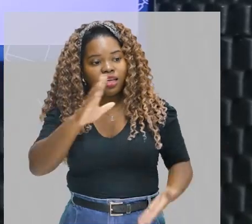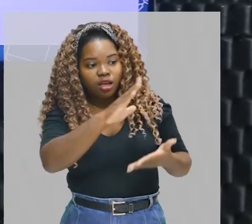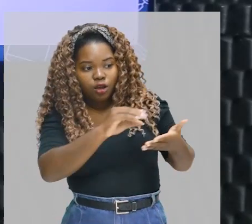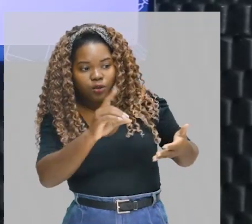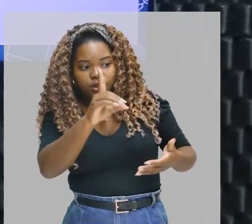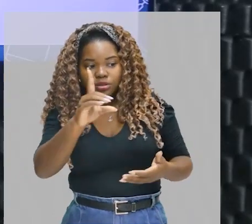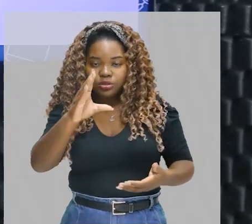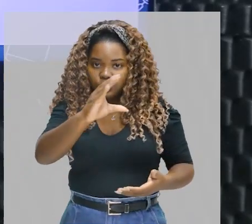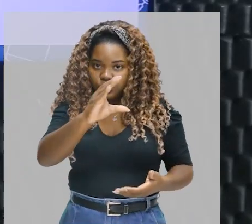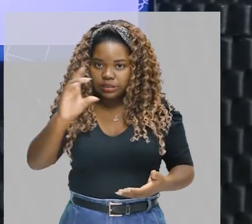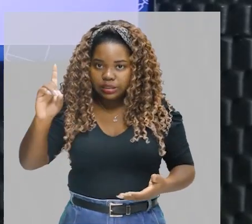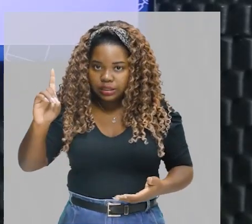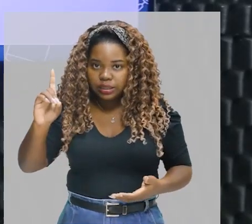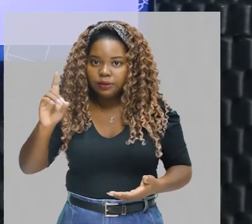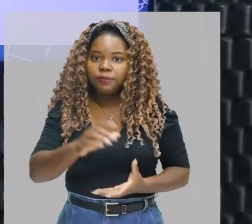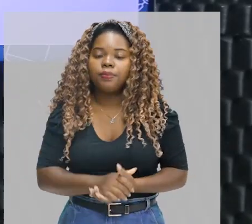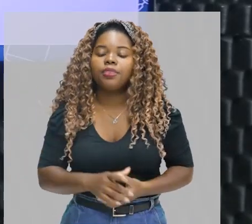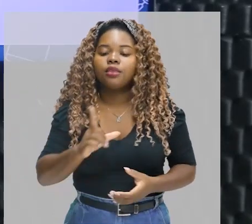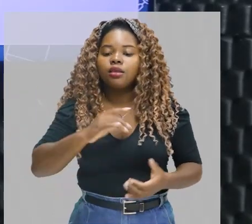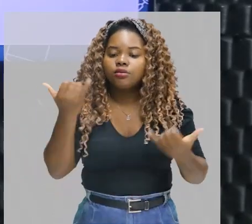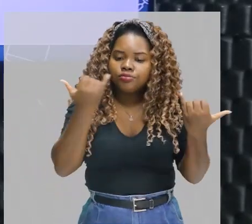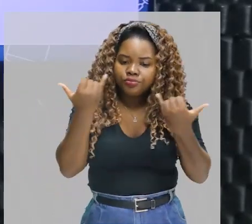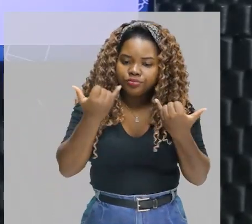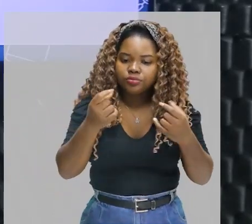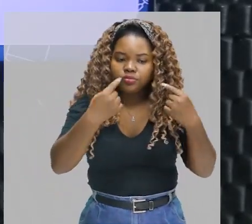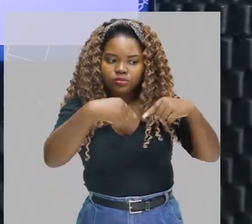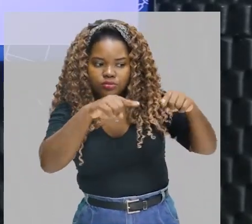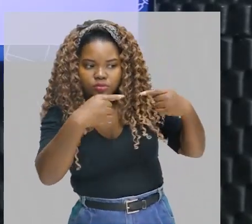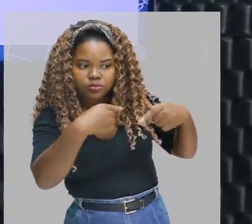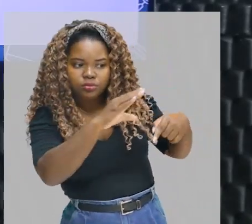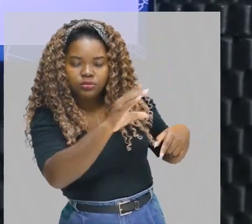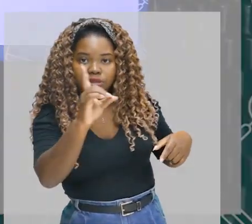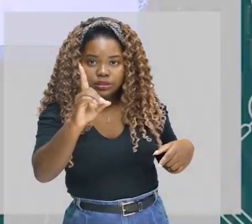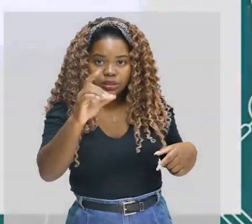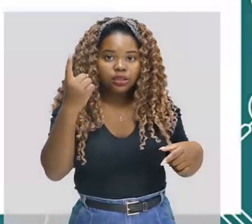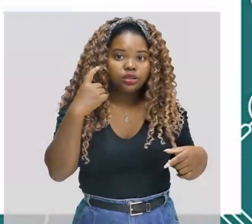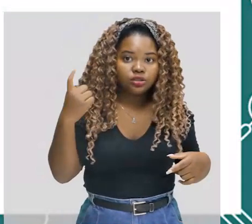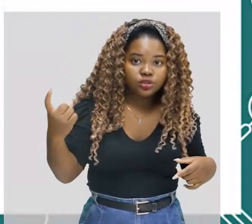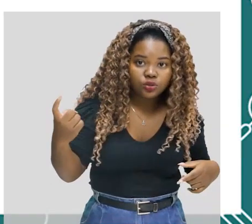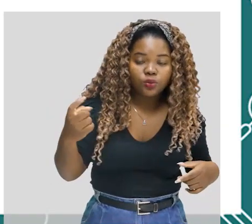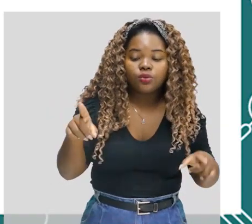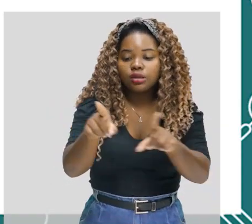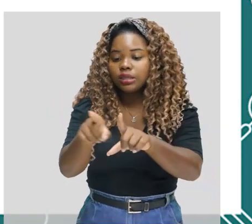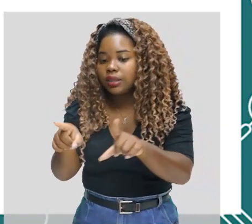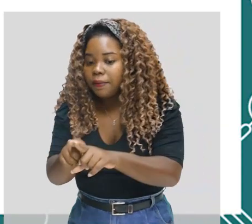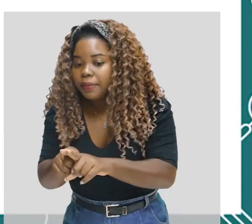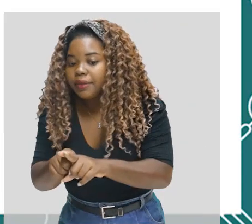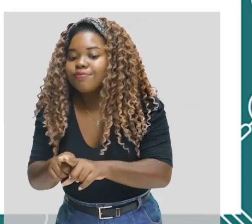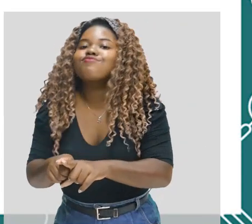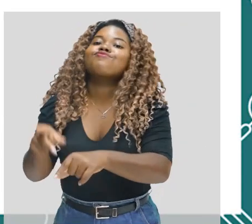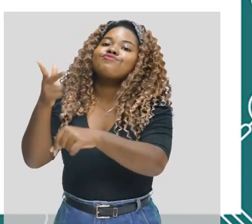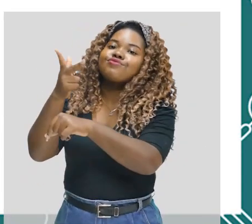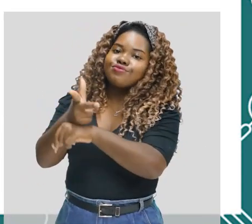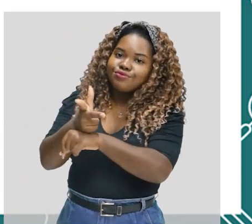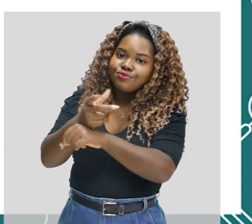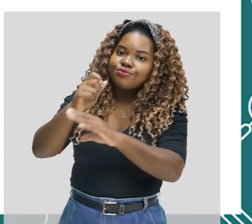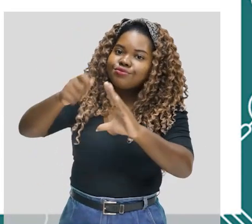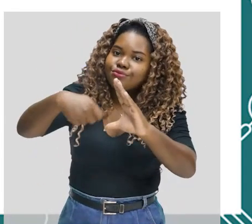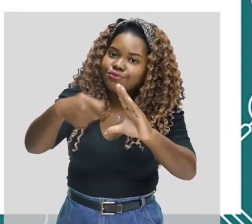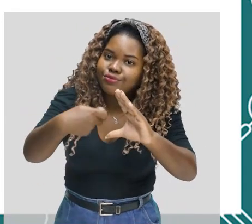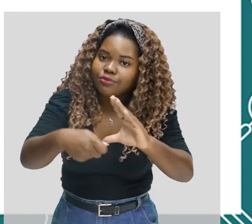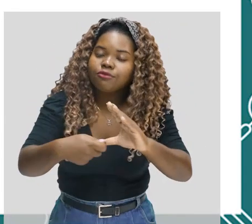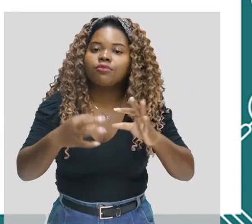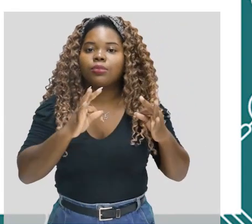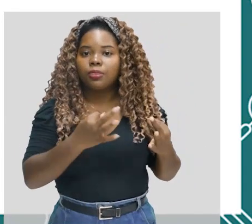que ele traz consigo as informações em forma de música, né, de som e de vídeo. Então uma tecnologia melhor, com